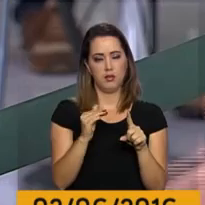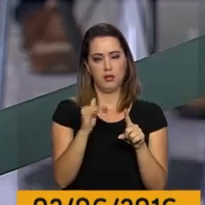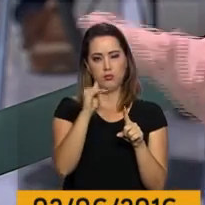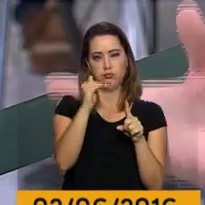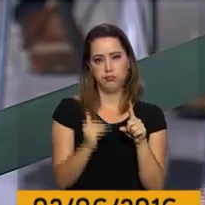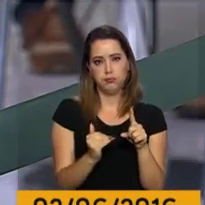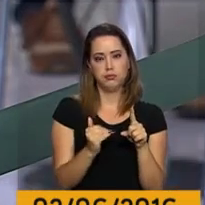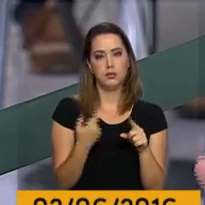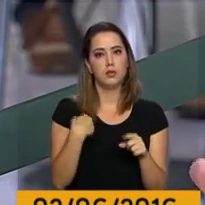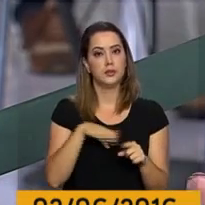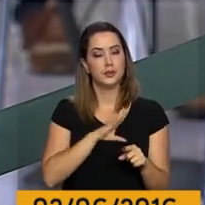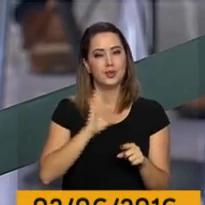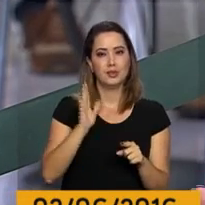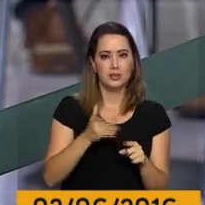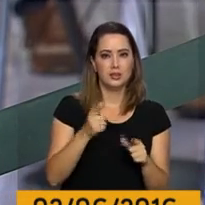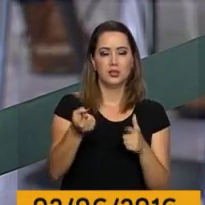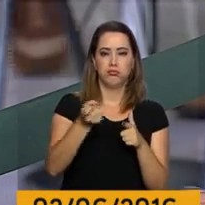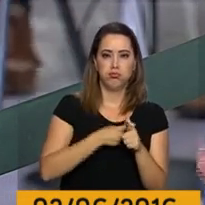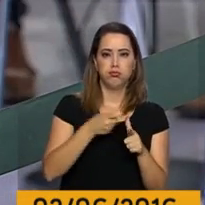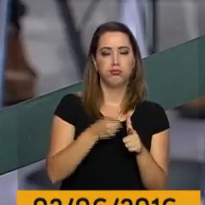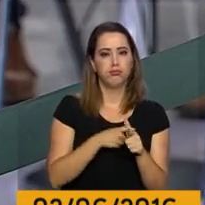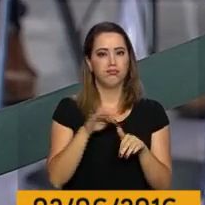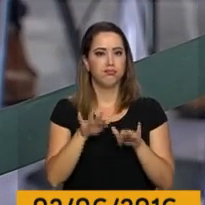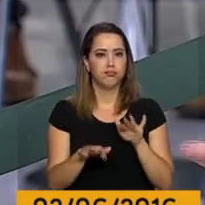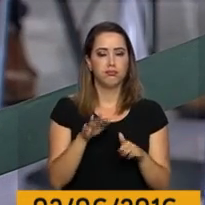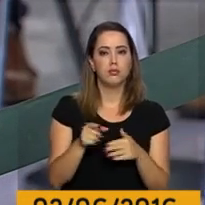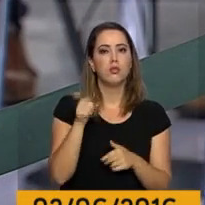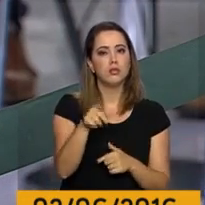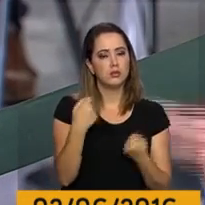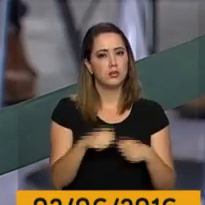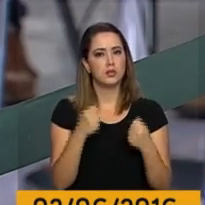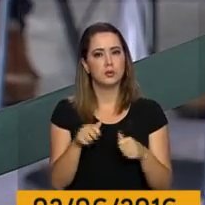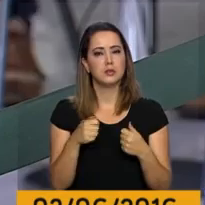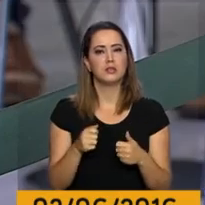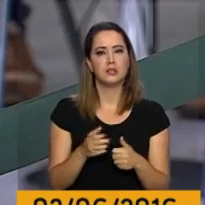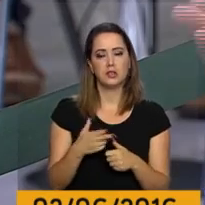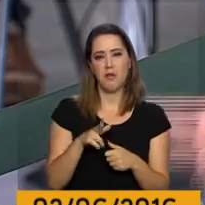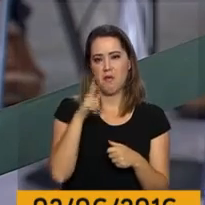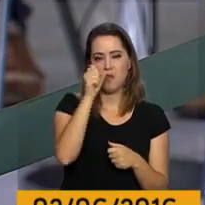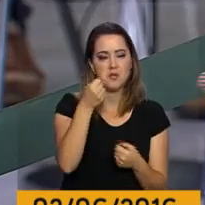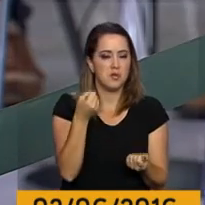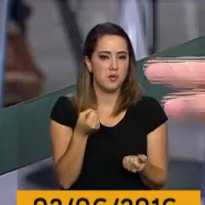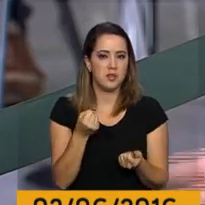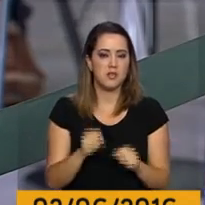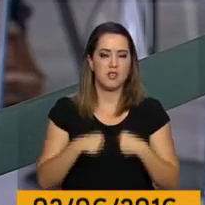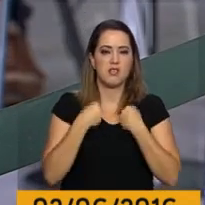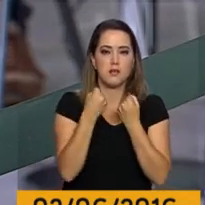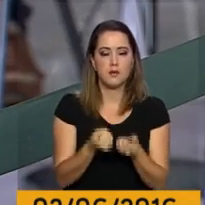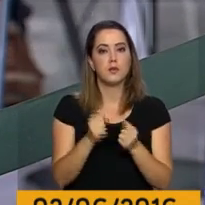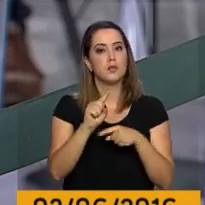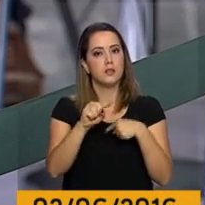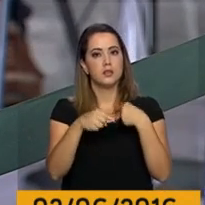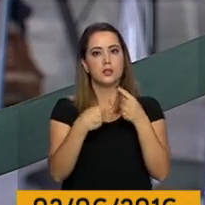tem um déficit público beirando aí os 200. Isso não é contraditório, não deveria haver um esforço, postergar ainda mais, o servidor não poderia dar uma contribuição também